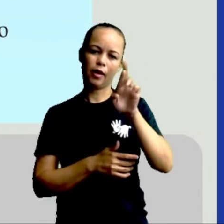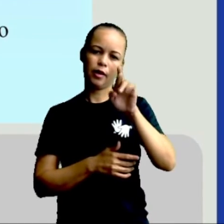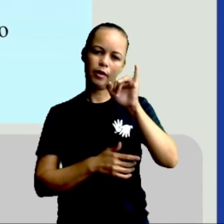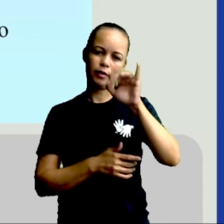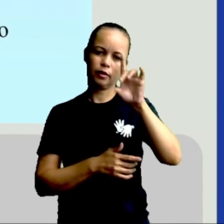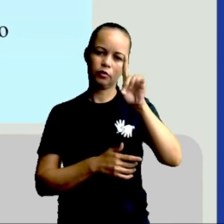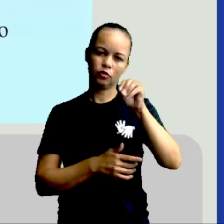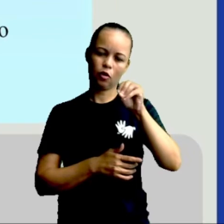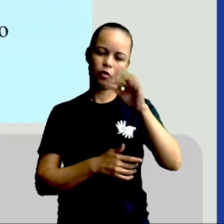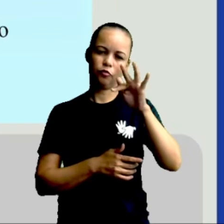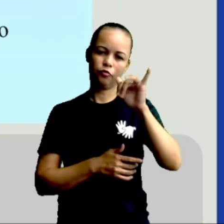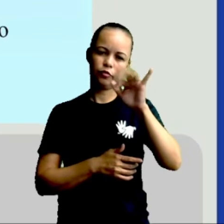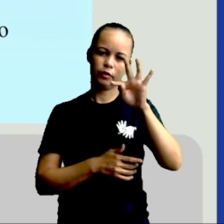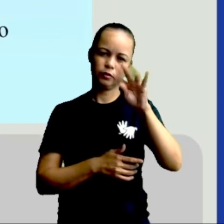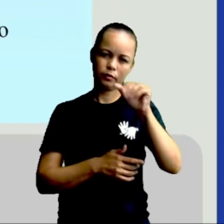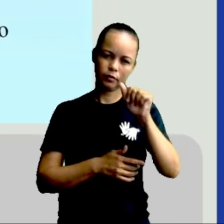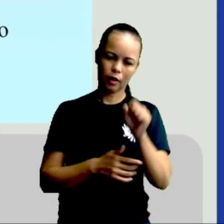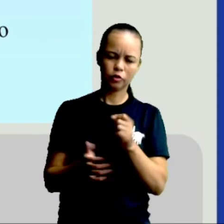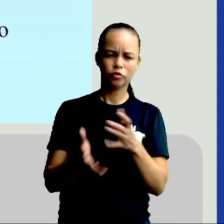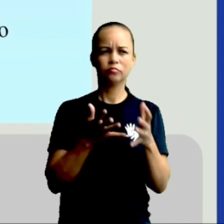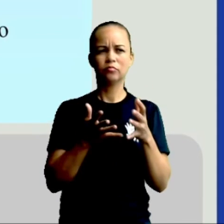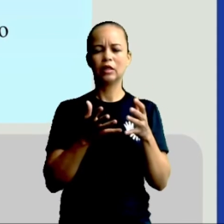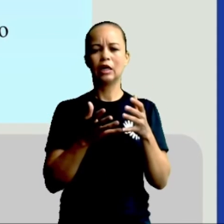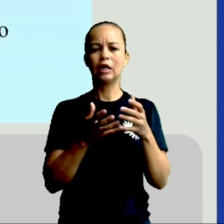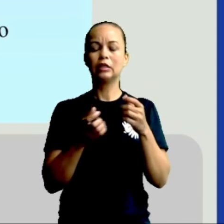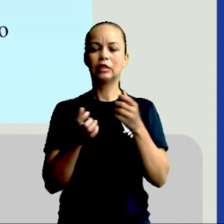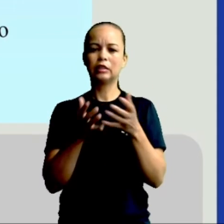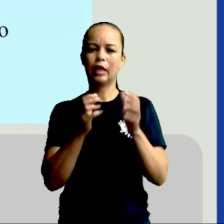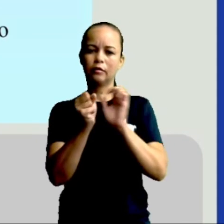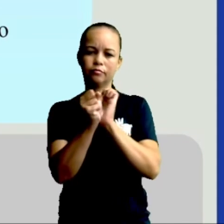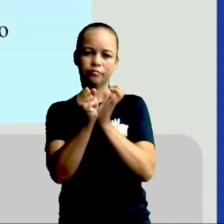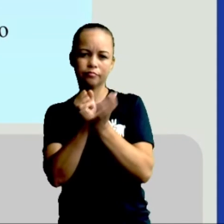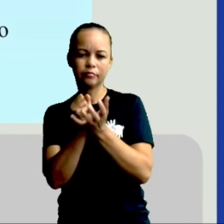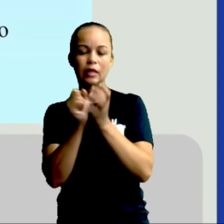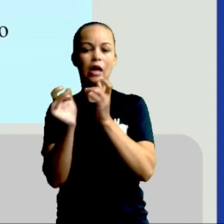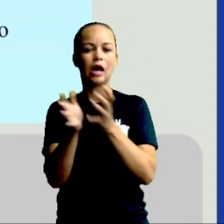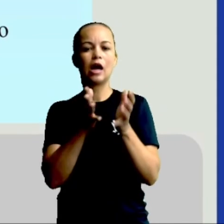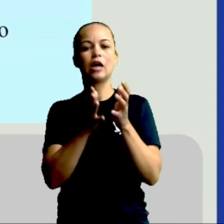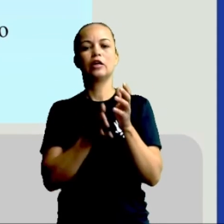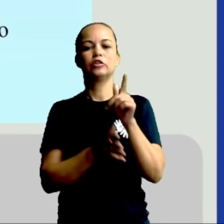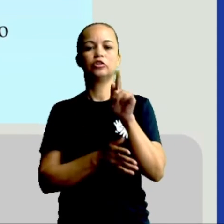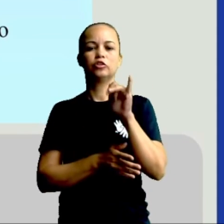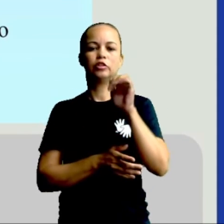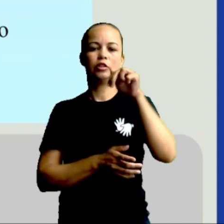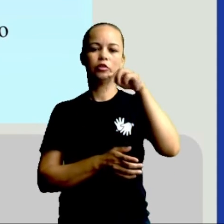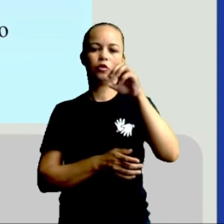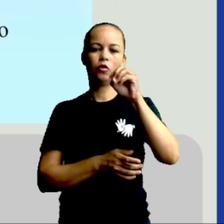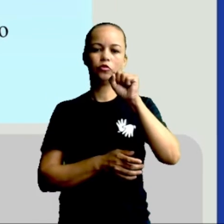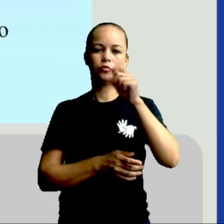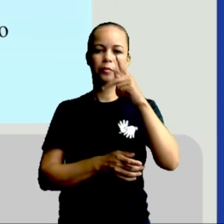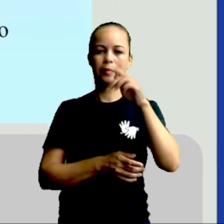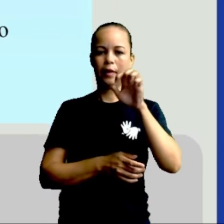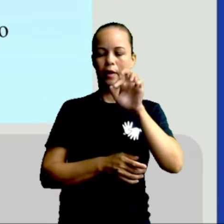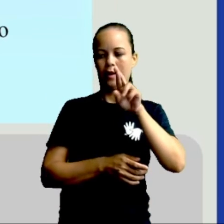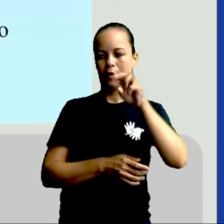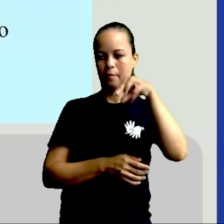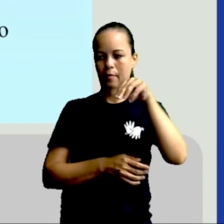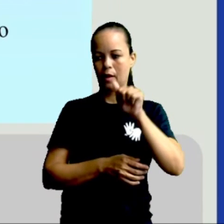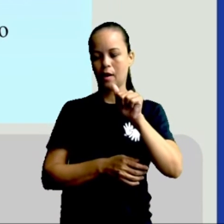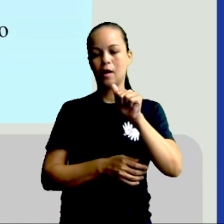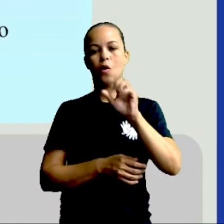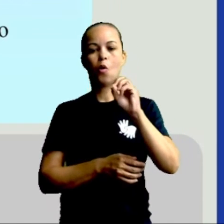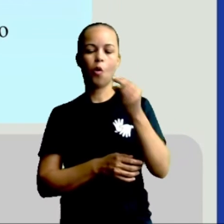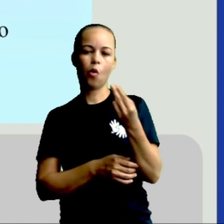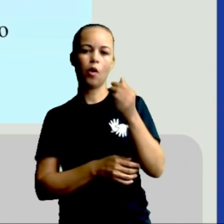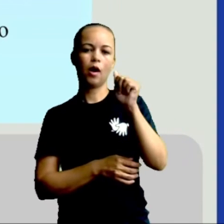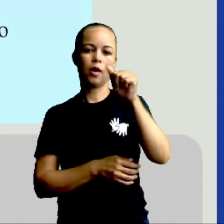Que tem xilema e floema, assim como gimnosperma e angiosperma. E outra coisa que é interessante a gente chamar a atenção, a fase duradoura desses